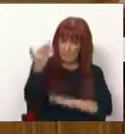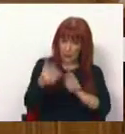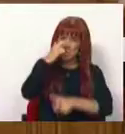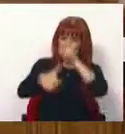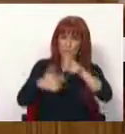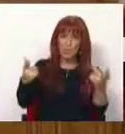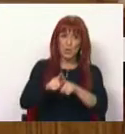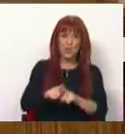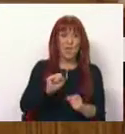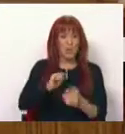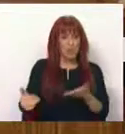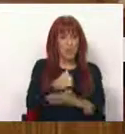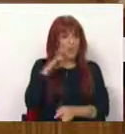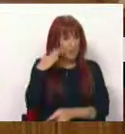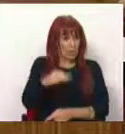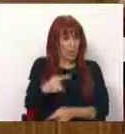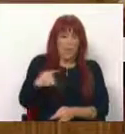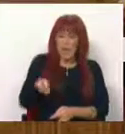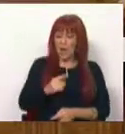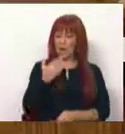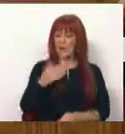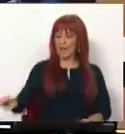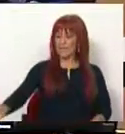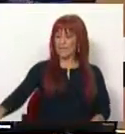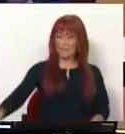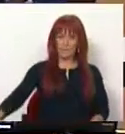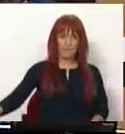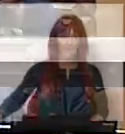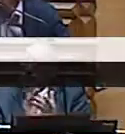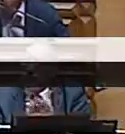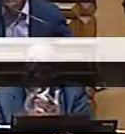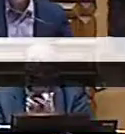nas pessoas e nos nossos recursos naturais ou não? Muito obrigado. Muito obrigado.